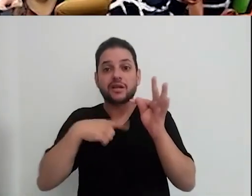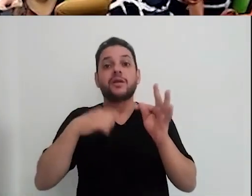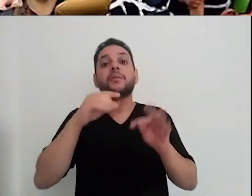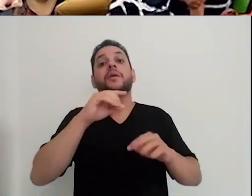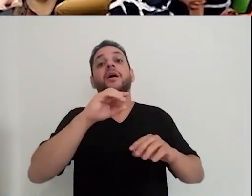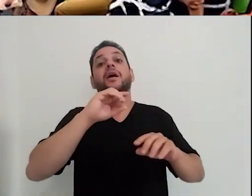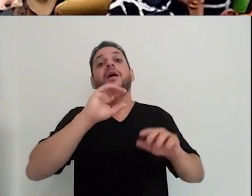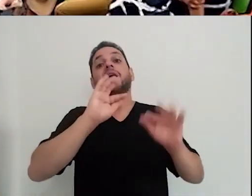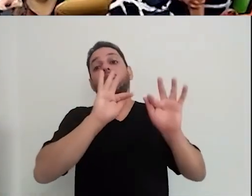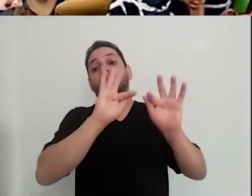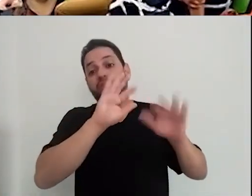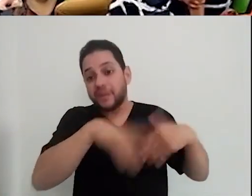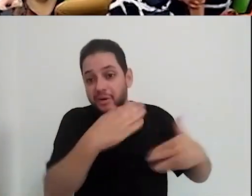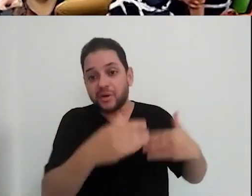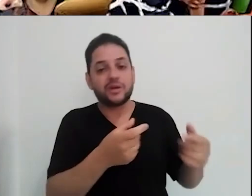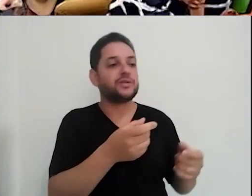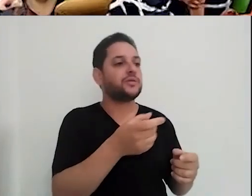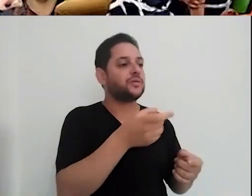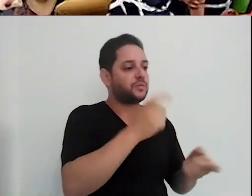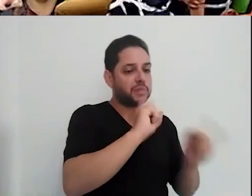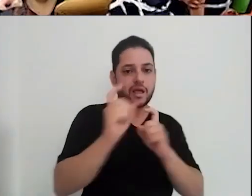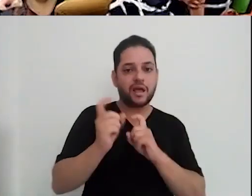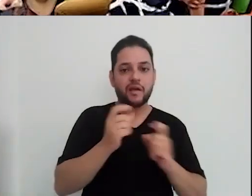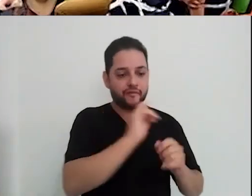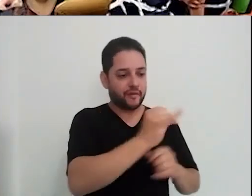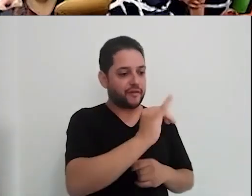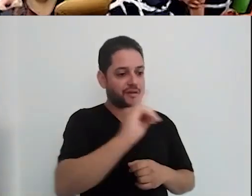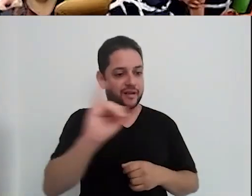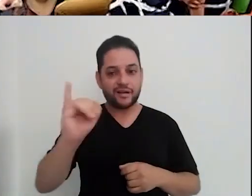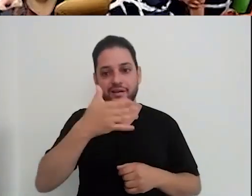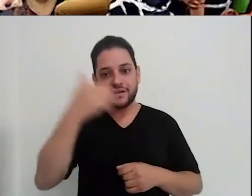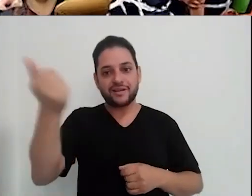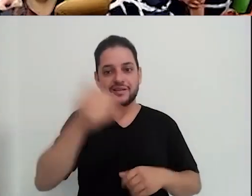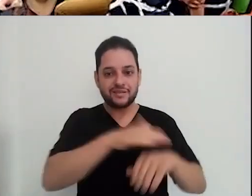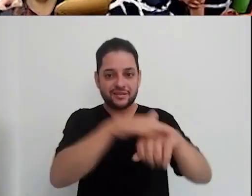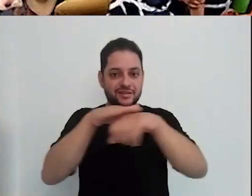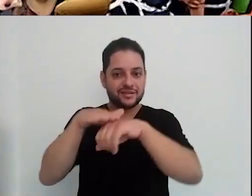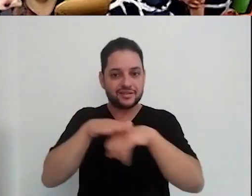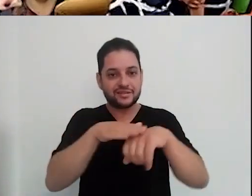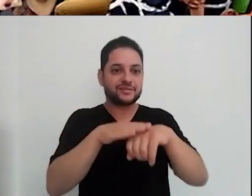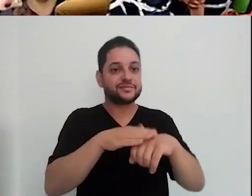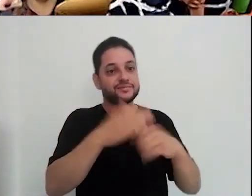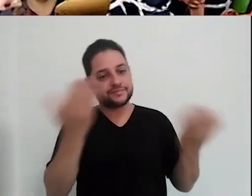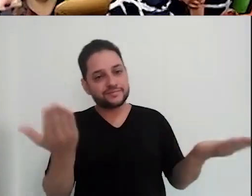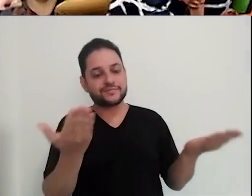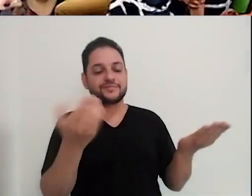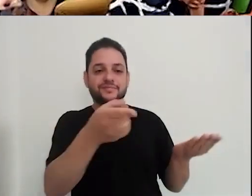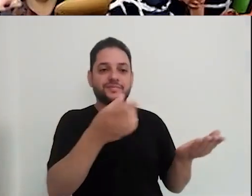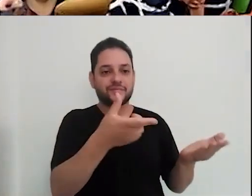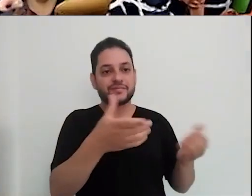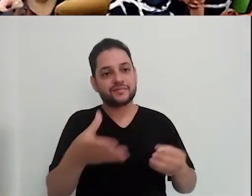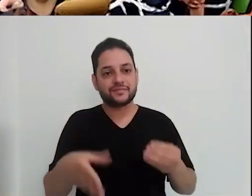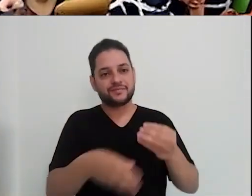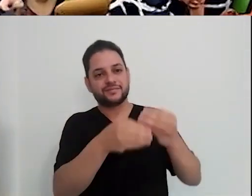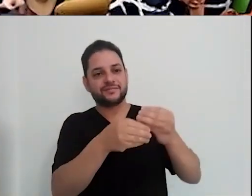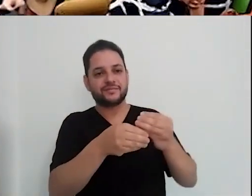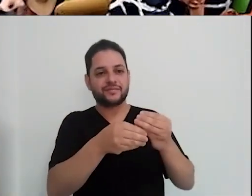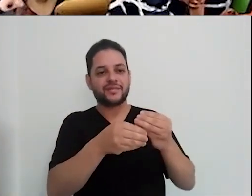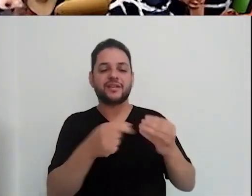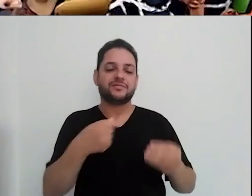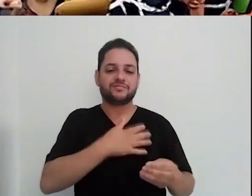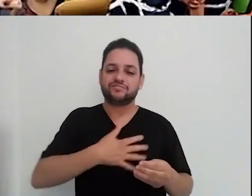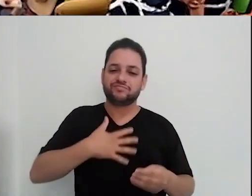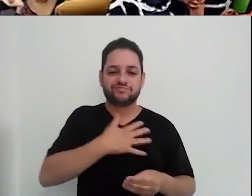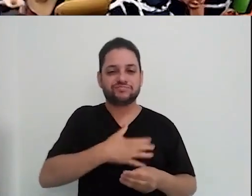velho boca a boca ainda. E aí é isso, Branca, não sei se você queria acrescentar alguma coisa no fim. Não, acho que não. Acho que não. Adorei, obrigada